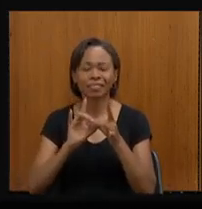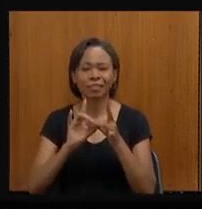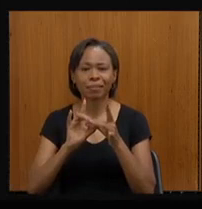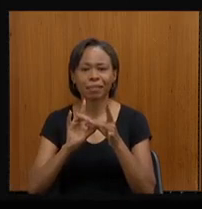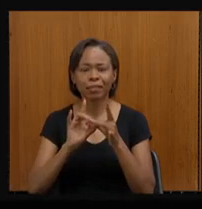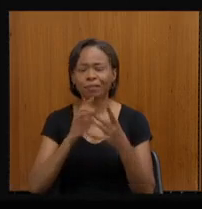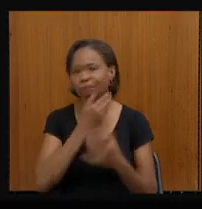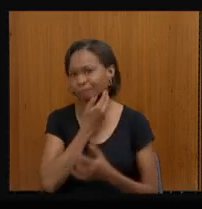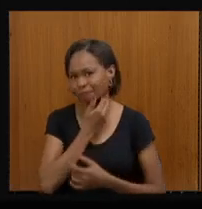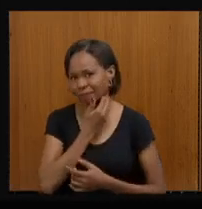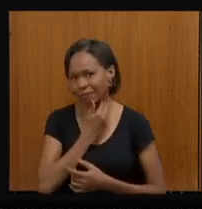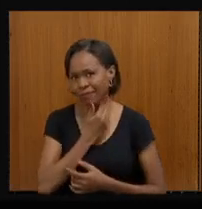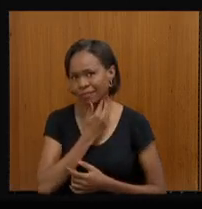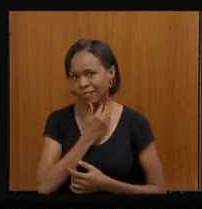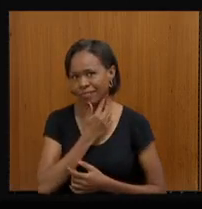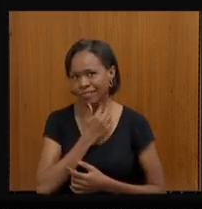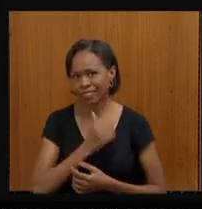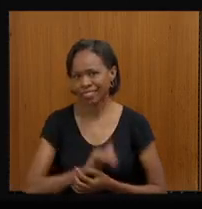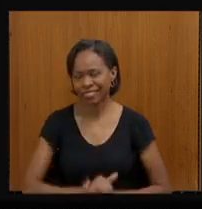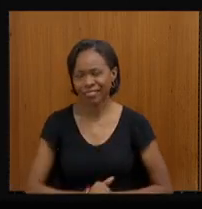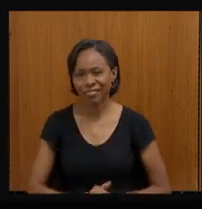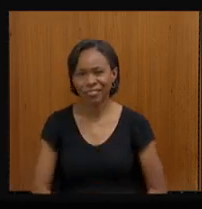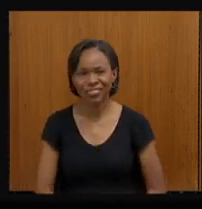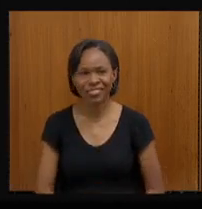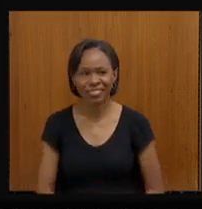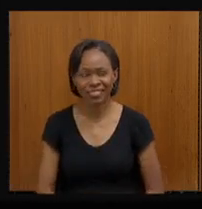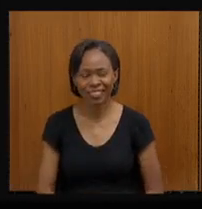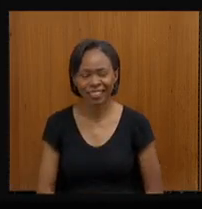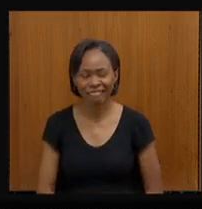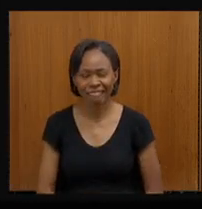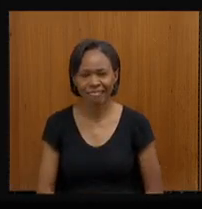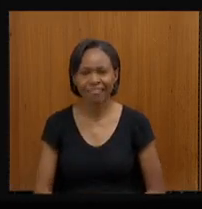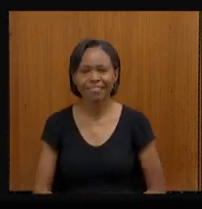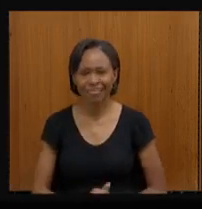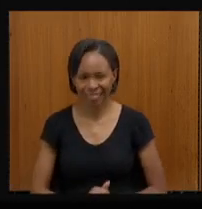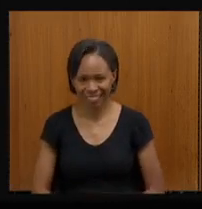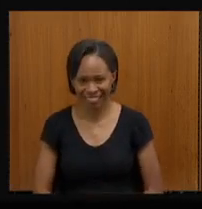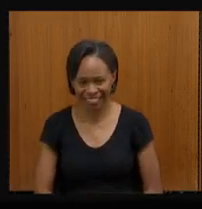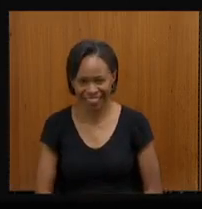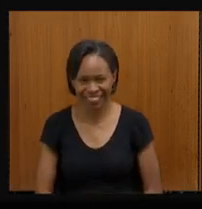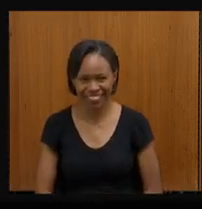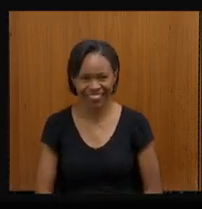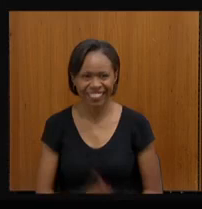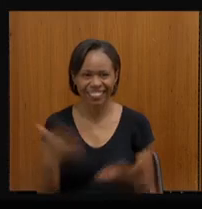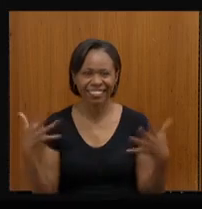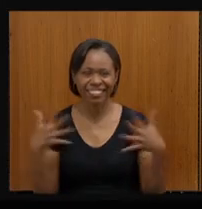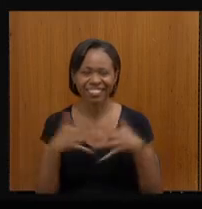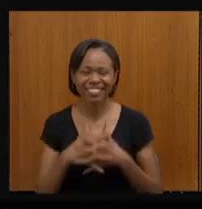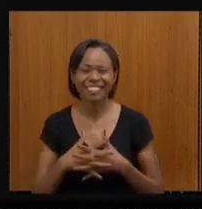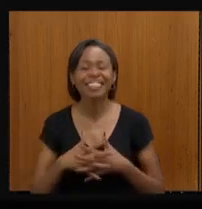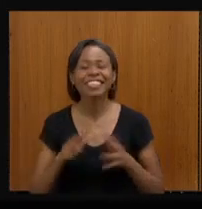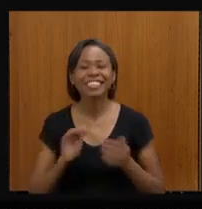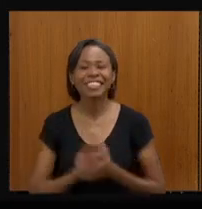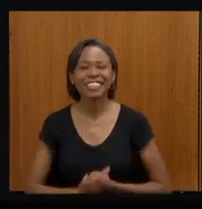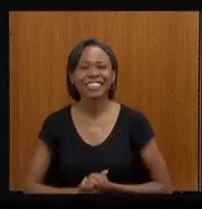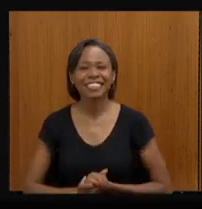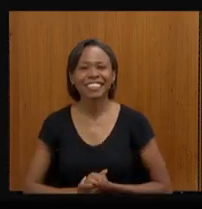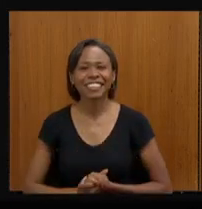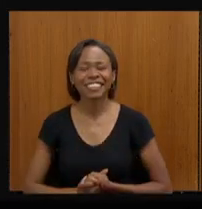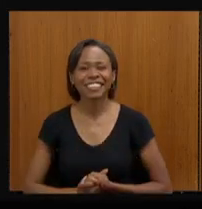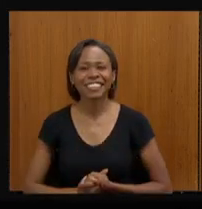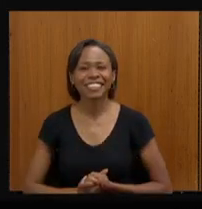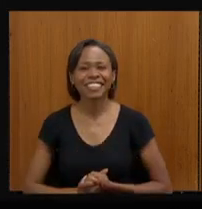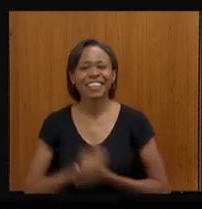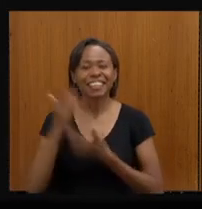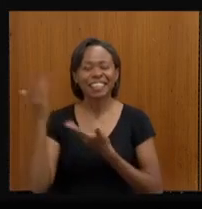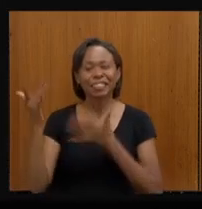são temos resultados a mudanças climáticas a impacto no clima e na próxima iguais vai